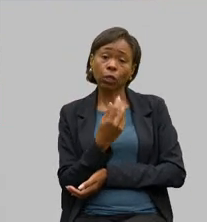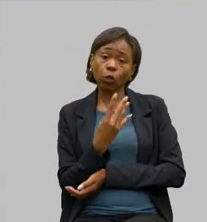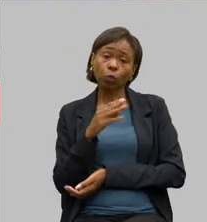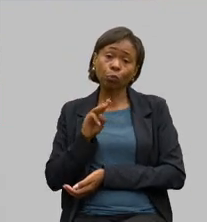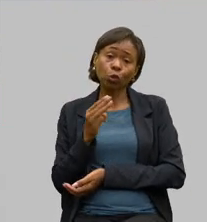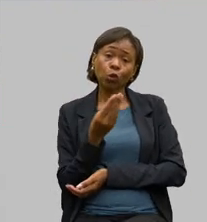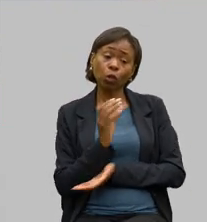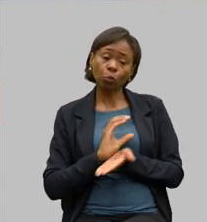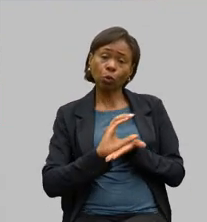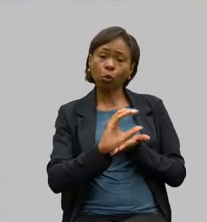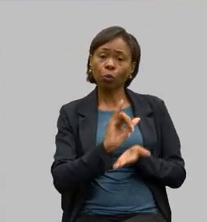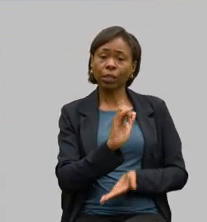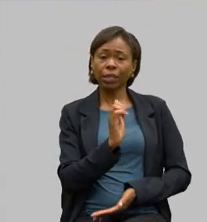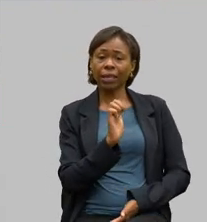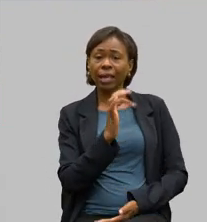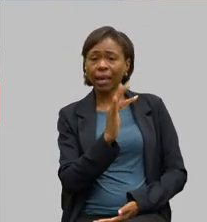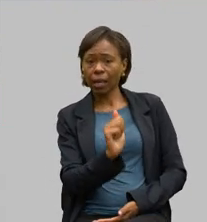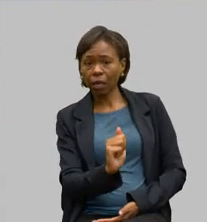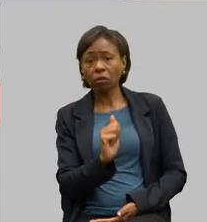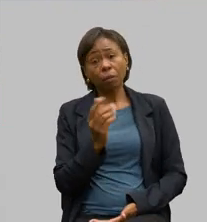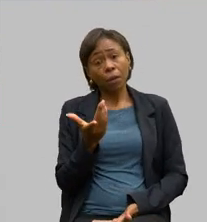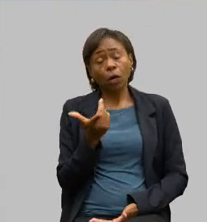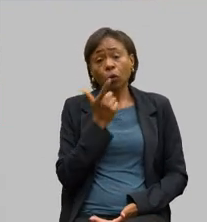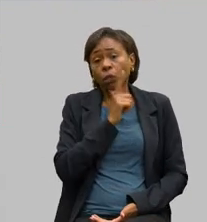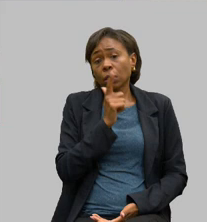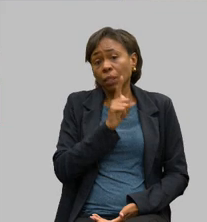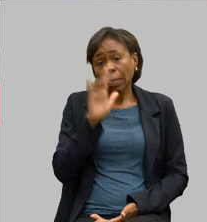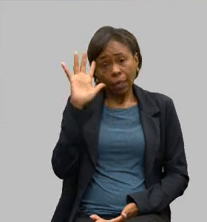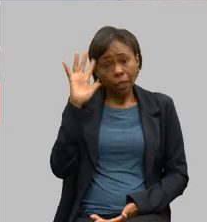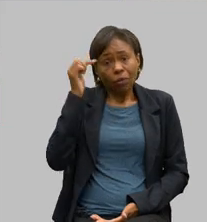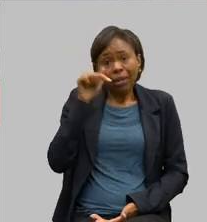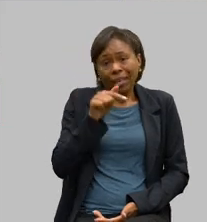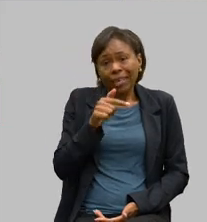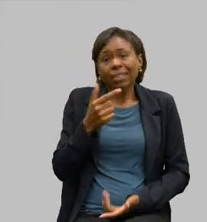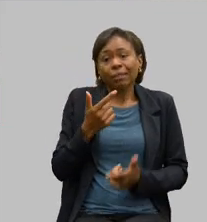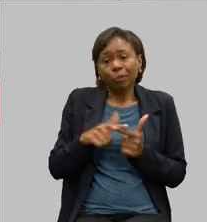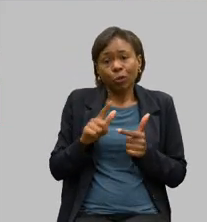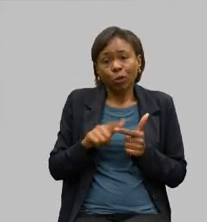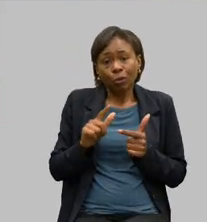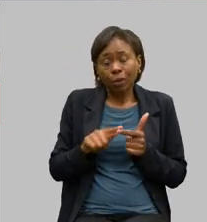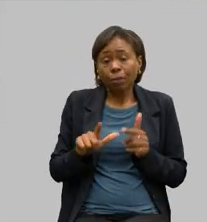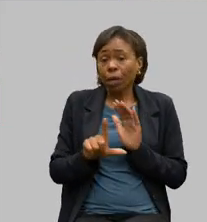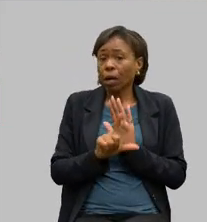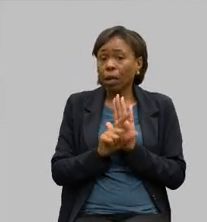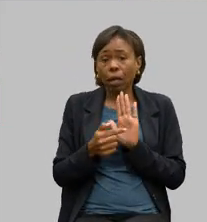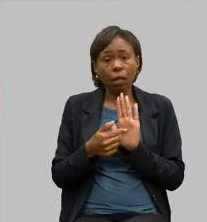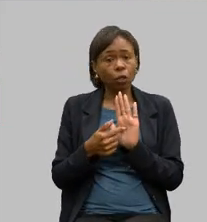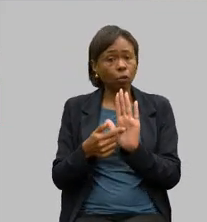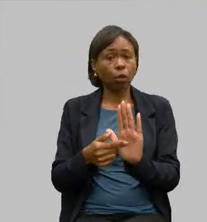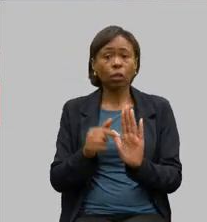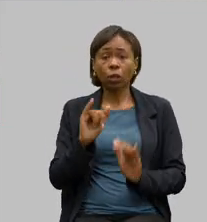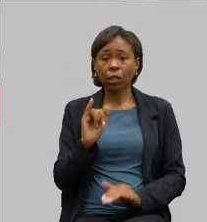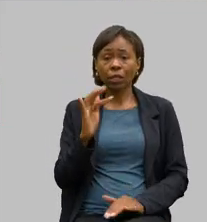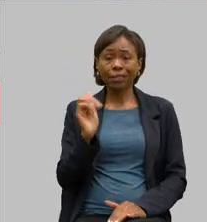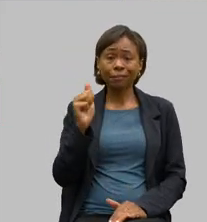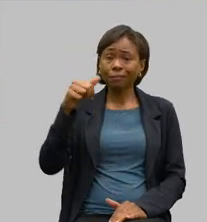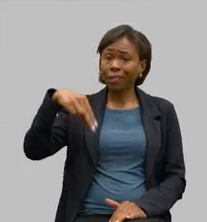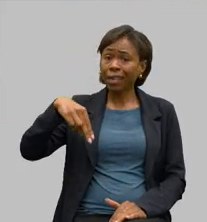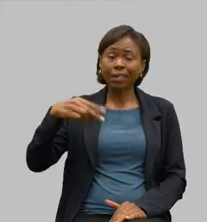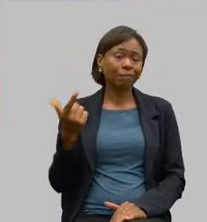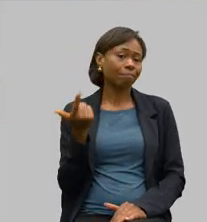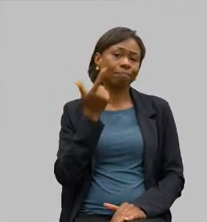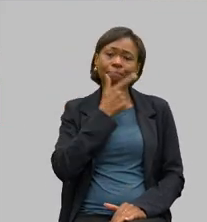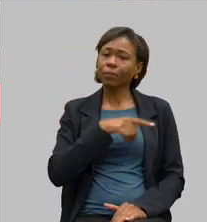justamente essa demanda que eh as leis não estão trazendo e o ifan não consegue aqui porque o ifan É